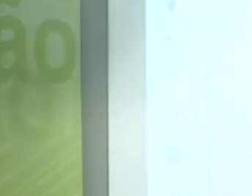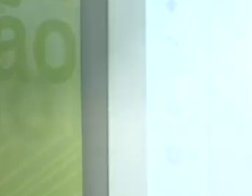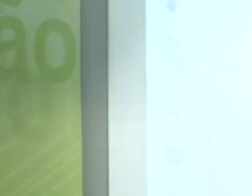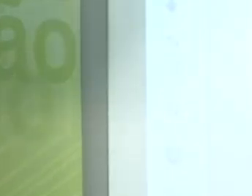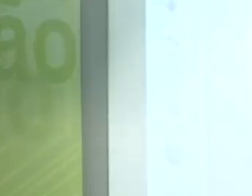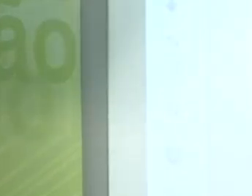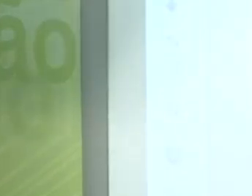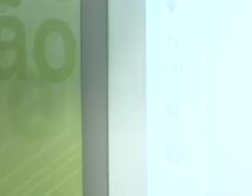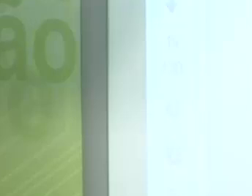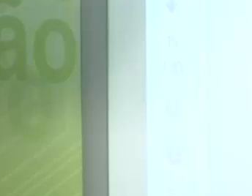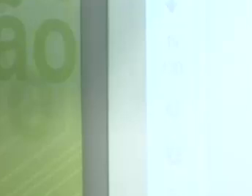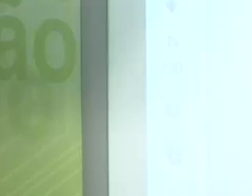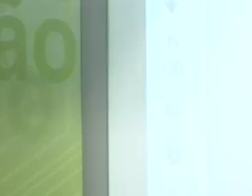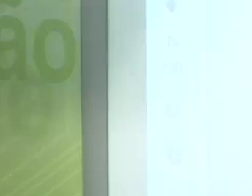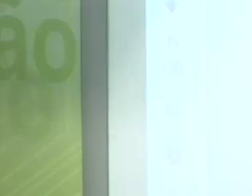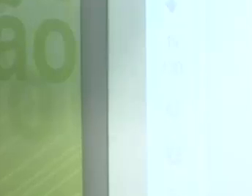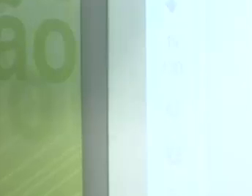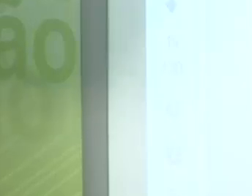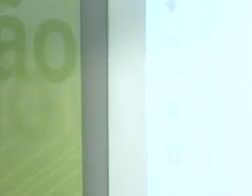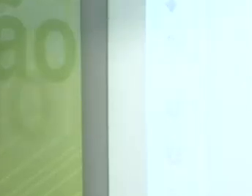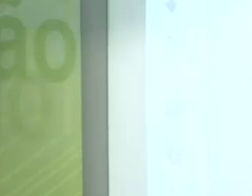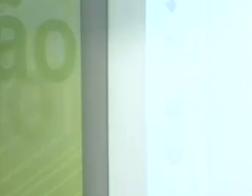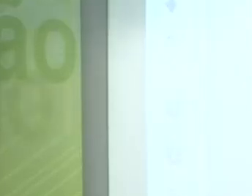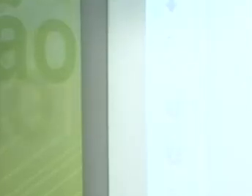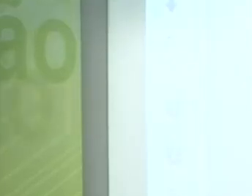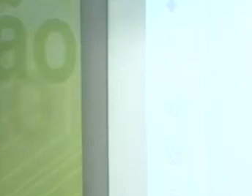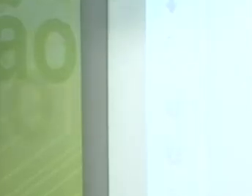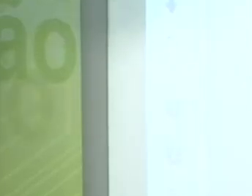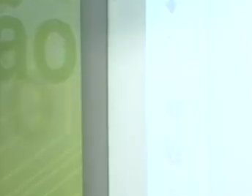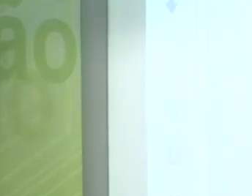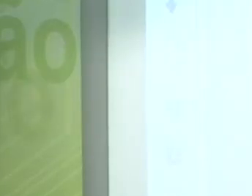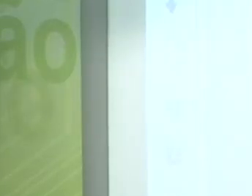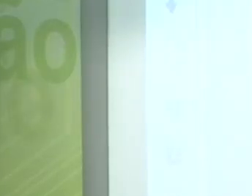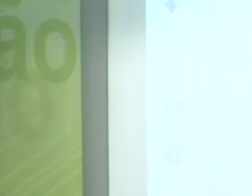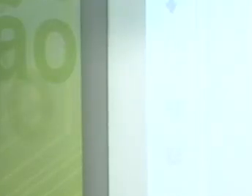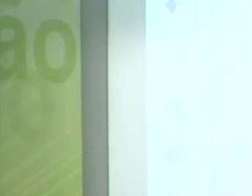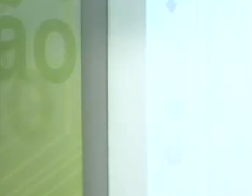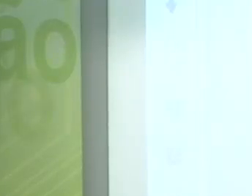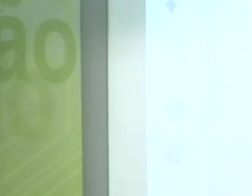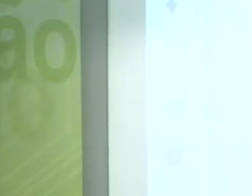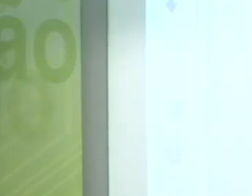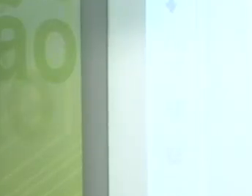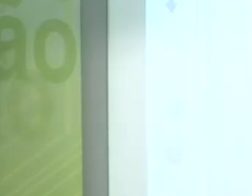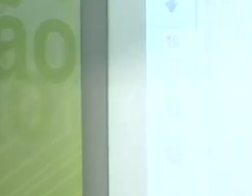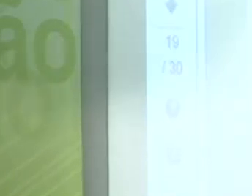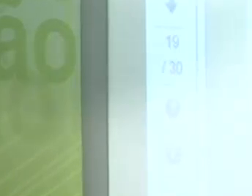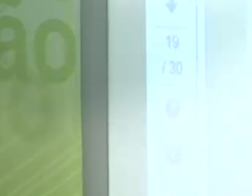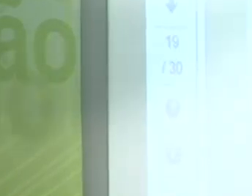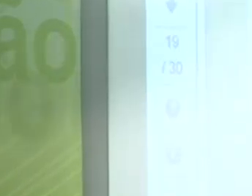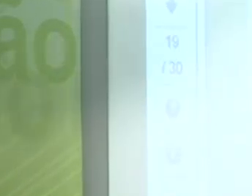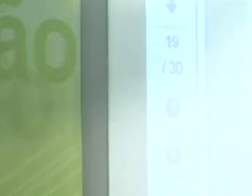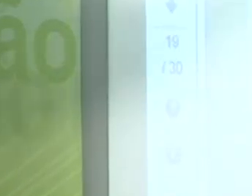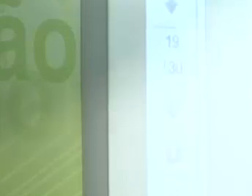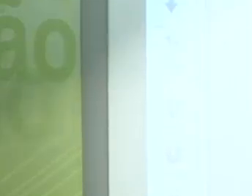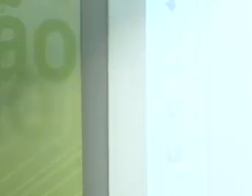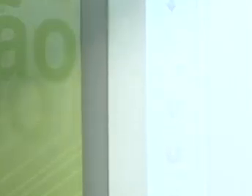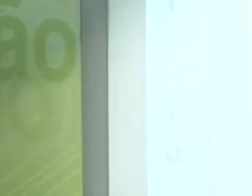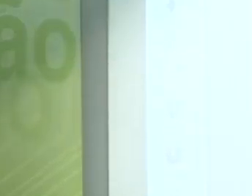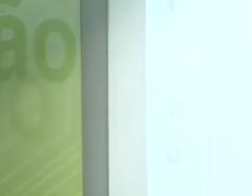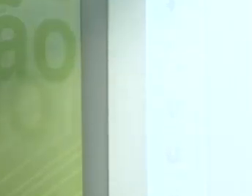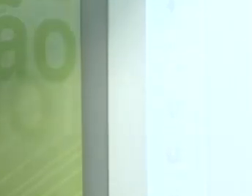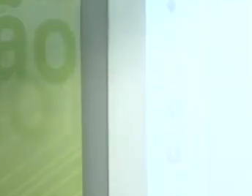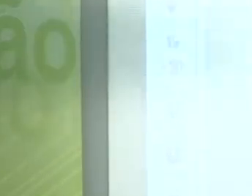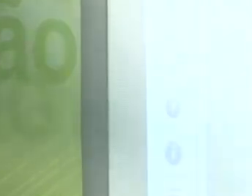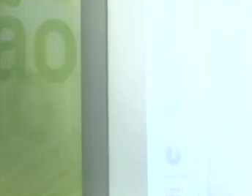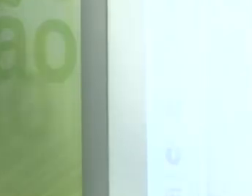mas é aberto, né? Hoje tudo a gente tem que acabar aquele conceito, né? Acho que o Marcelo Heck, ele falou, olha, a gente utiliza